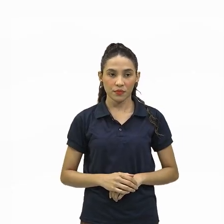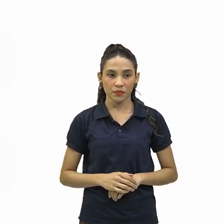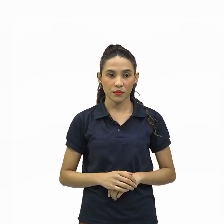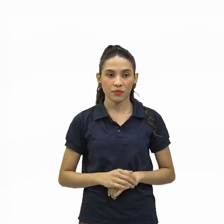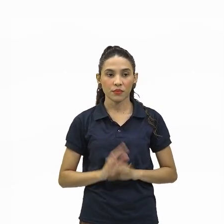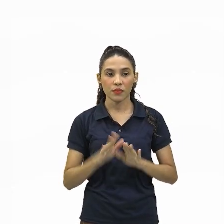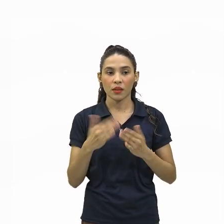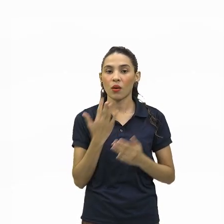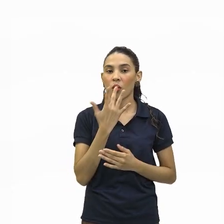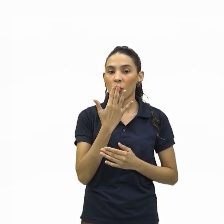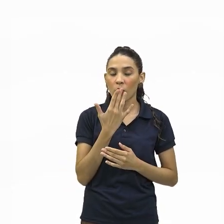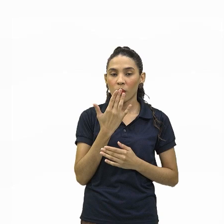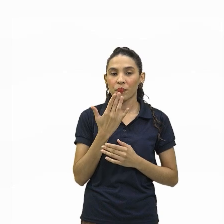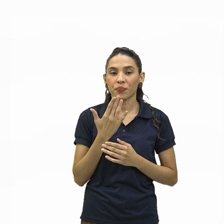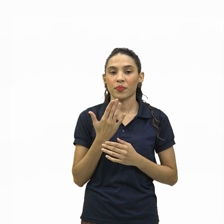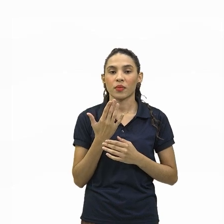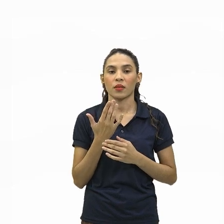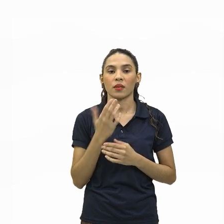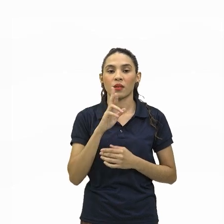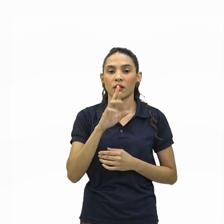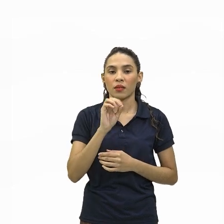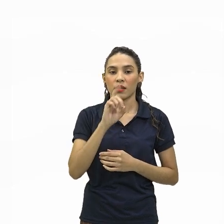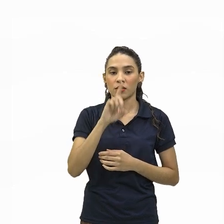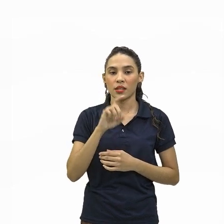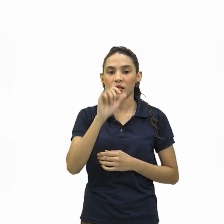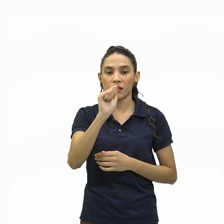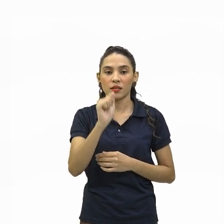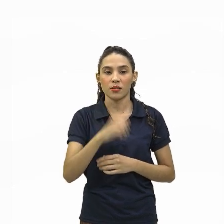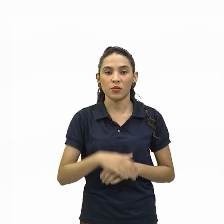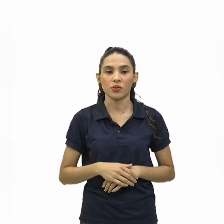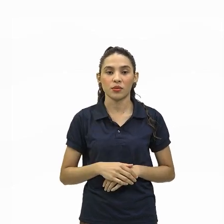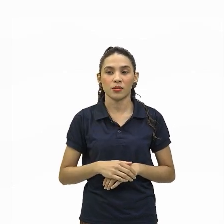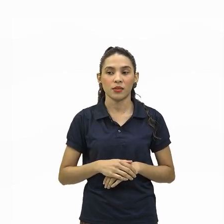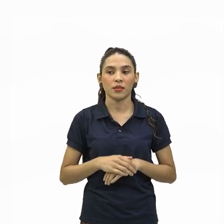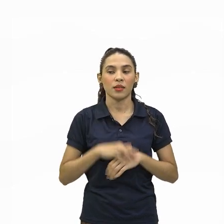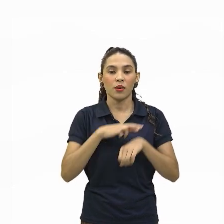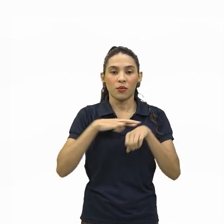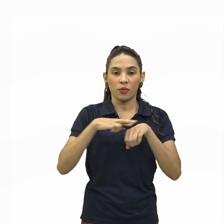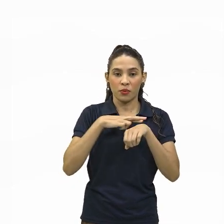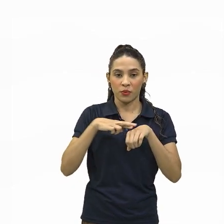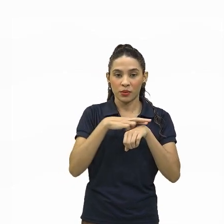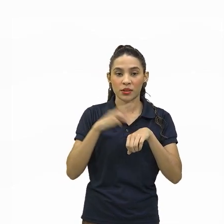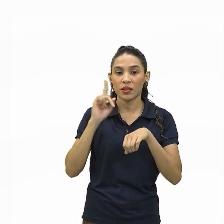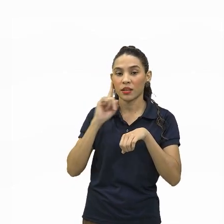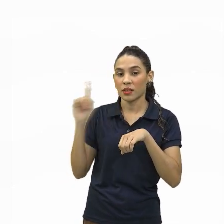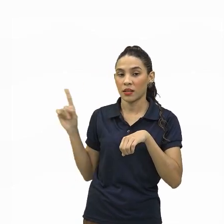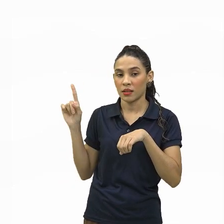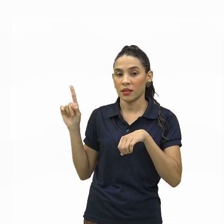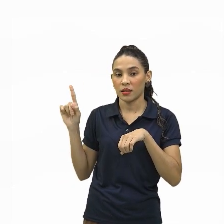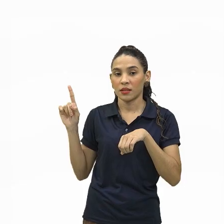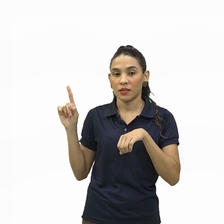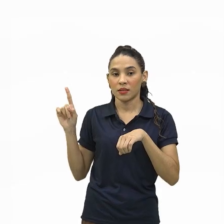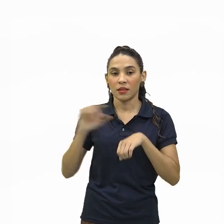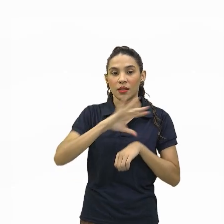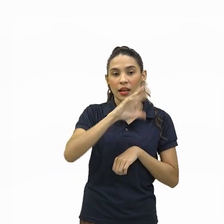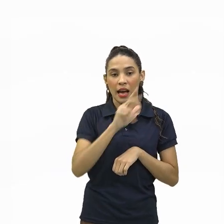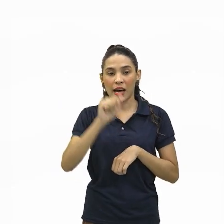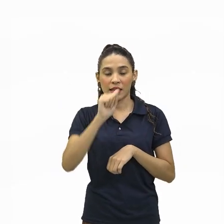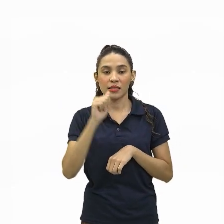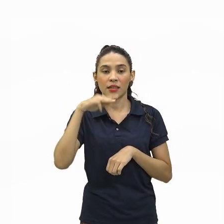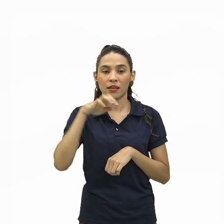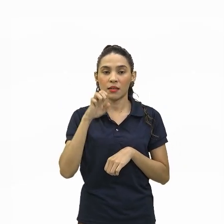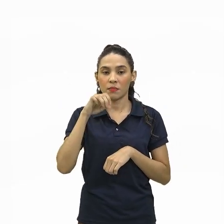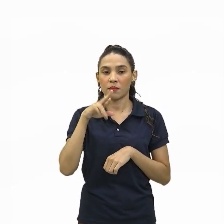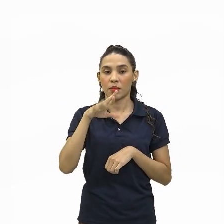na cor roxa, né, nós vemos aqui a movimentação dos jônios e aqueus em direção à Ásia Menor, né?